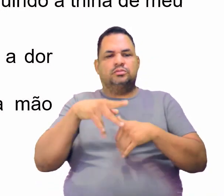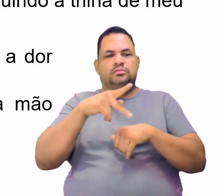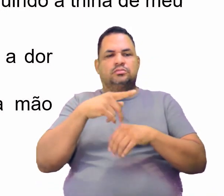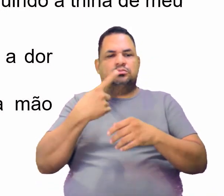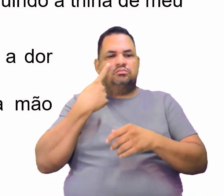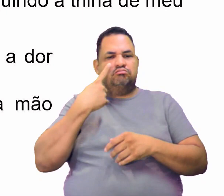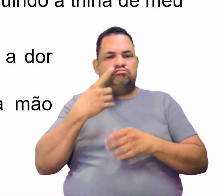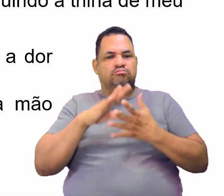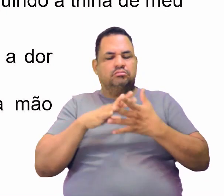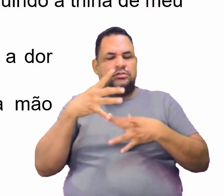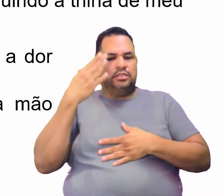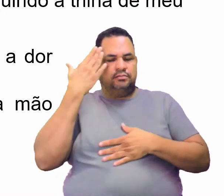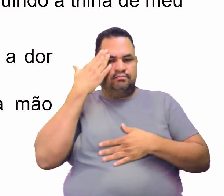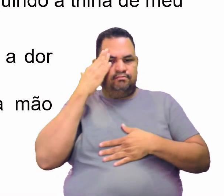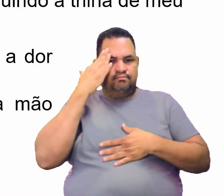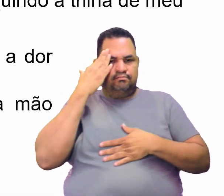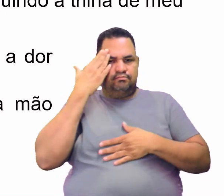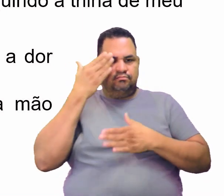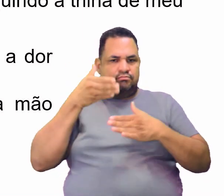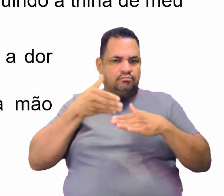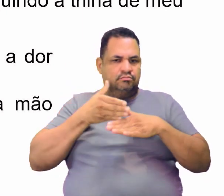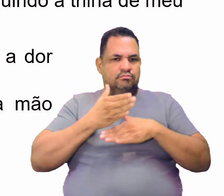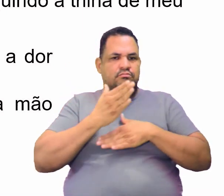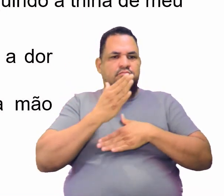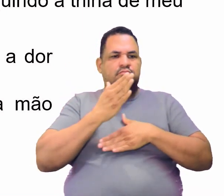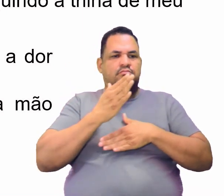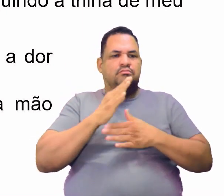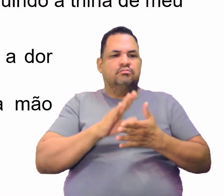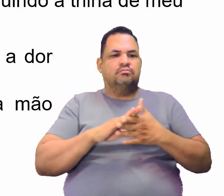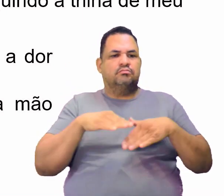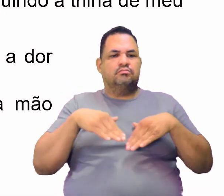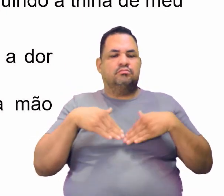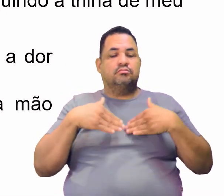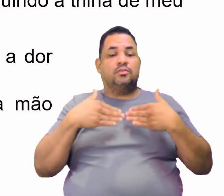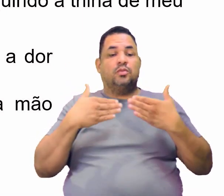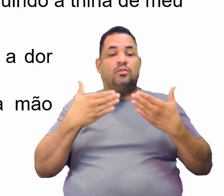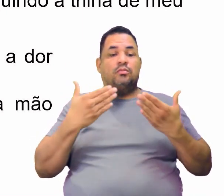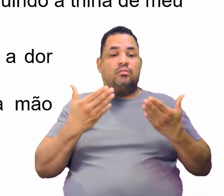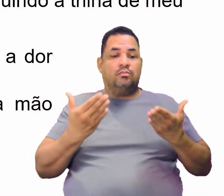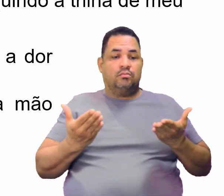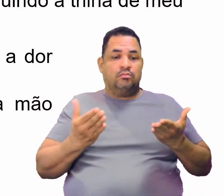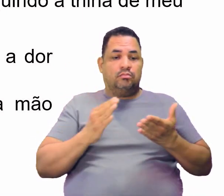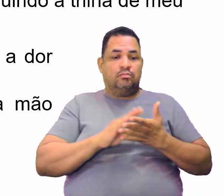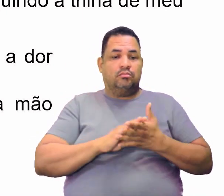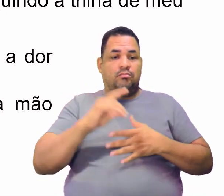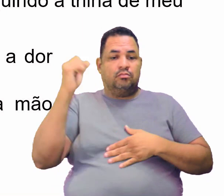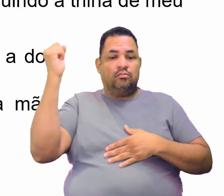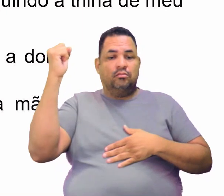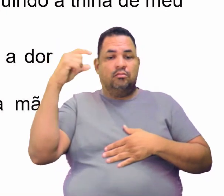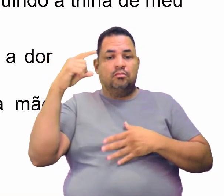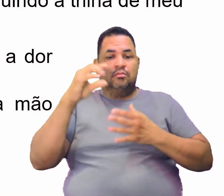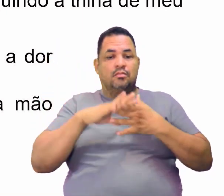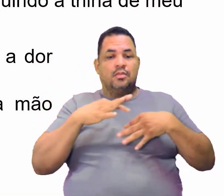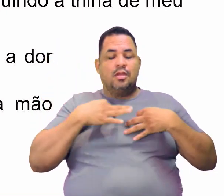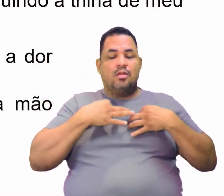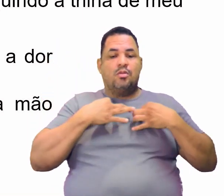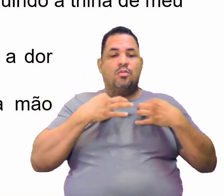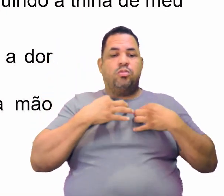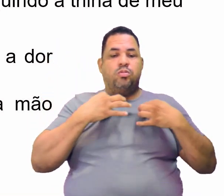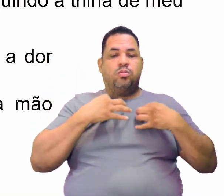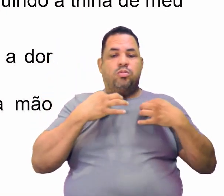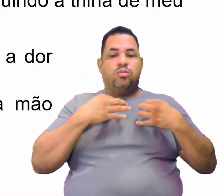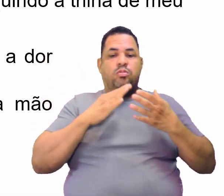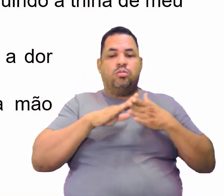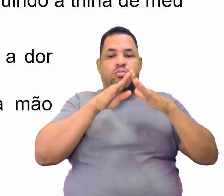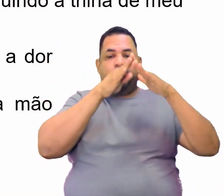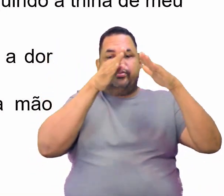das sociedades por onde passa. B. Quando a luz estender a roupa